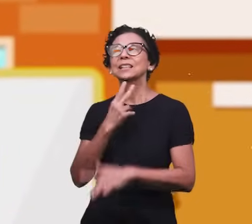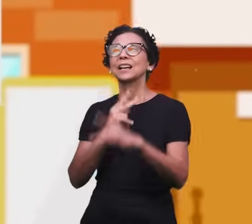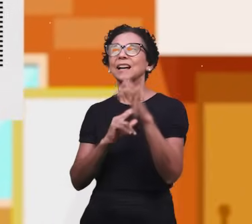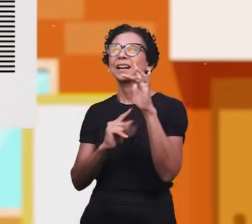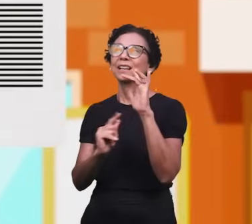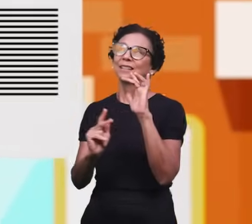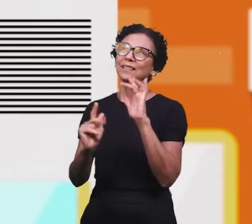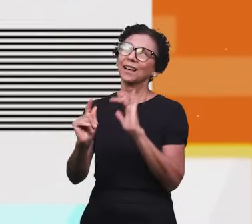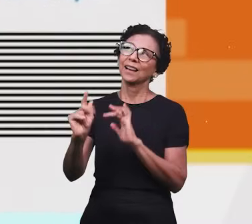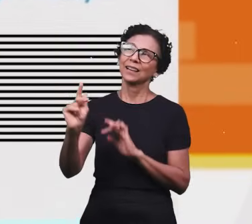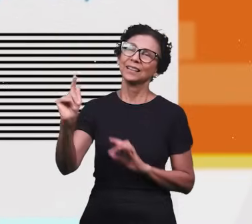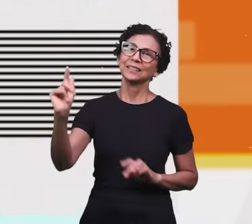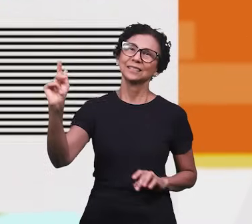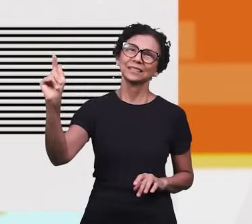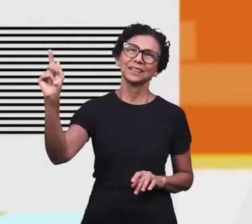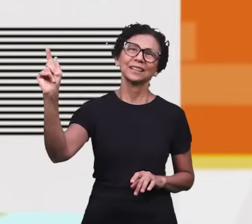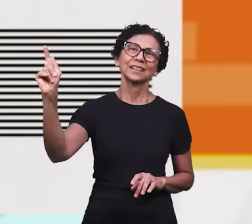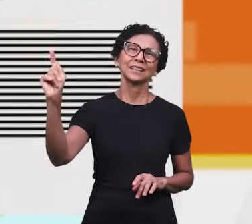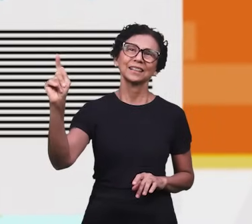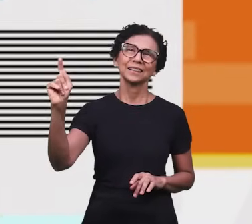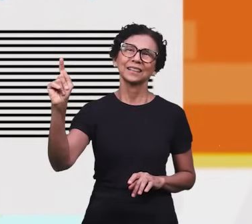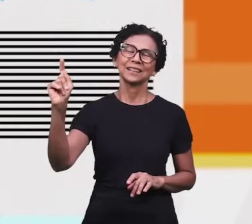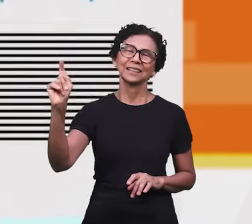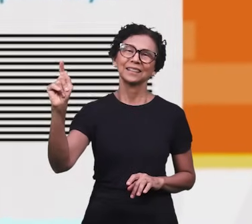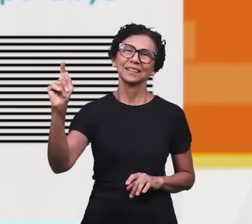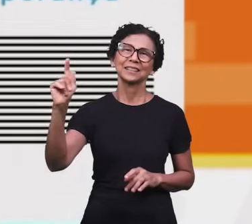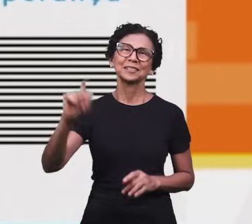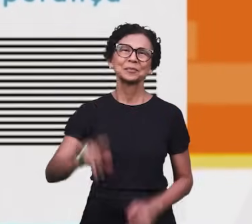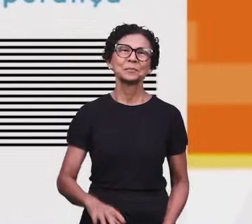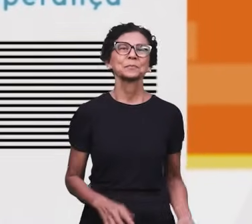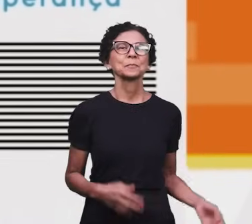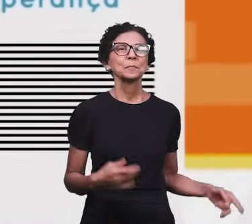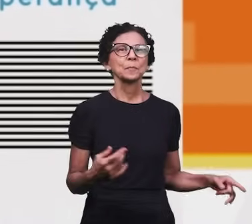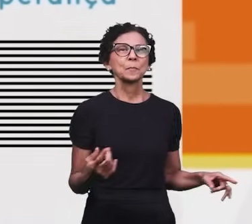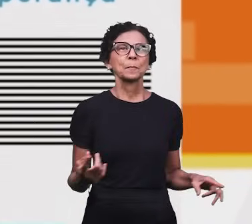é a esperança eterna.